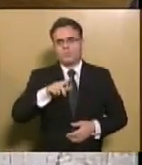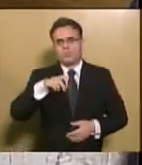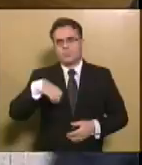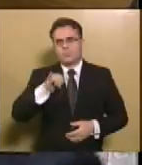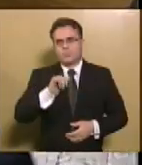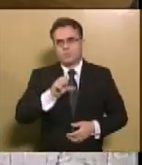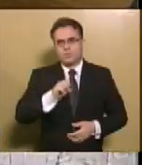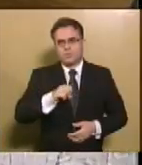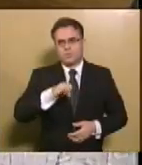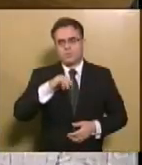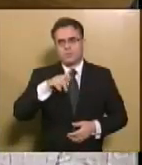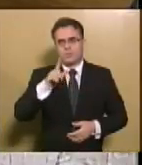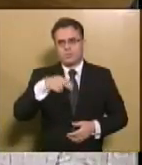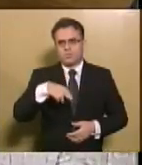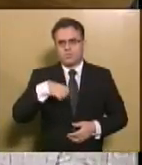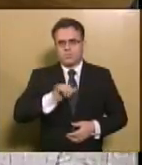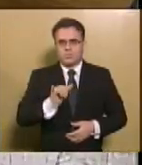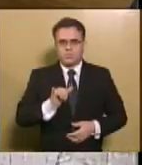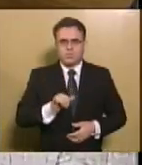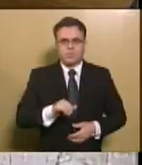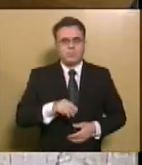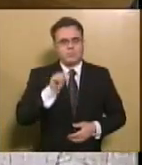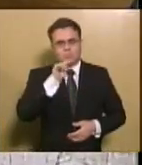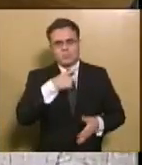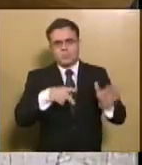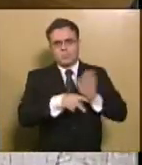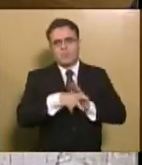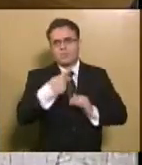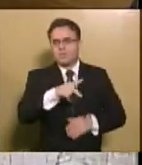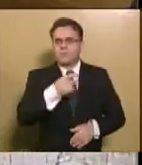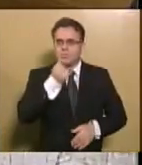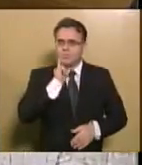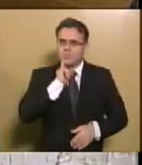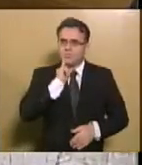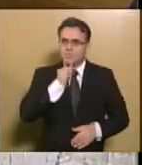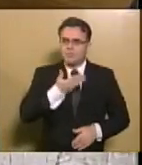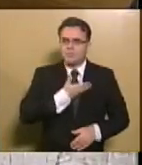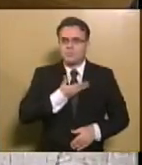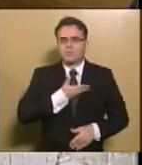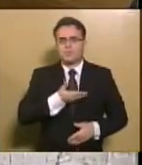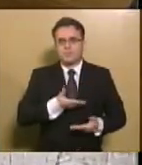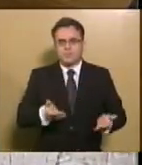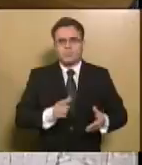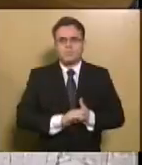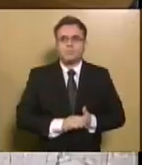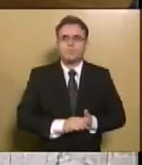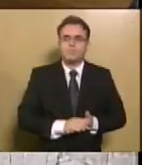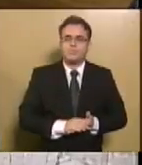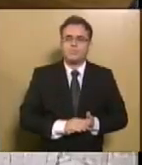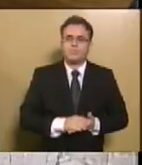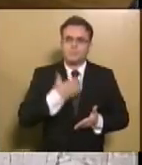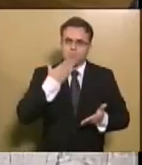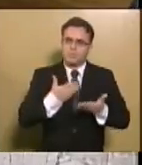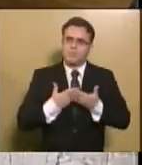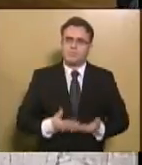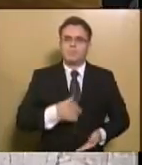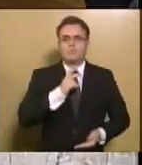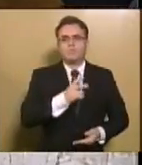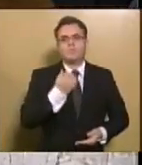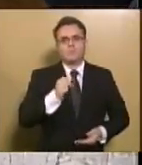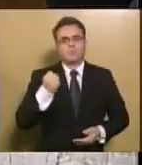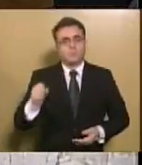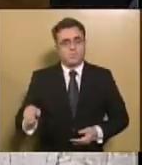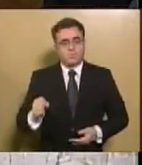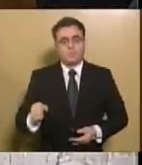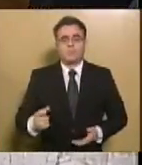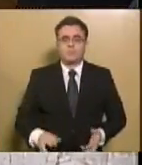Oliveira, agente da SMTT Itabaiana, extensiva a seus familiares, amigos e colegas. Requerimento de número 588, de